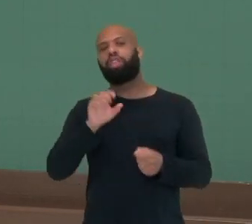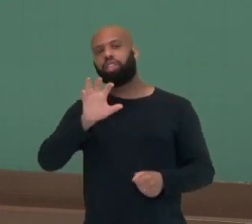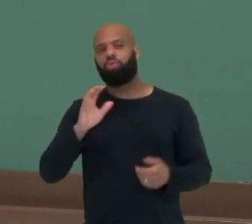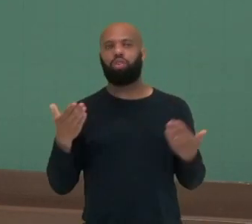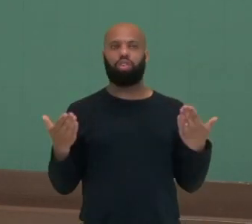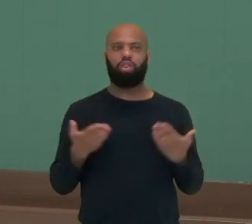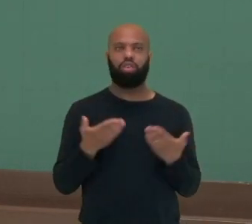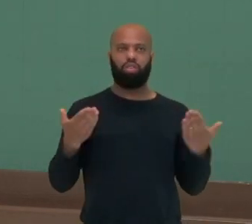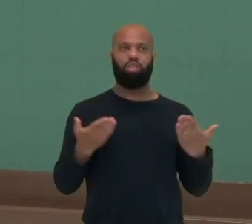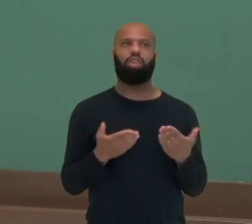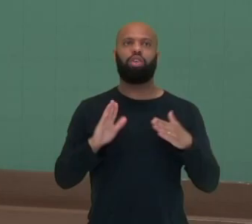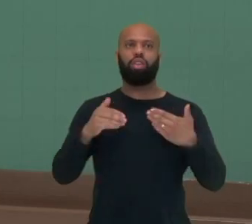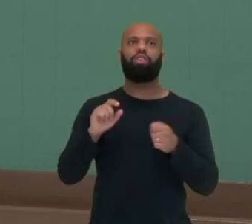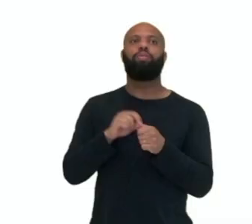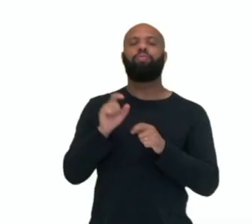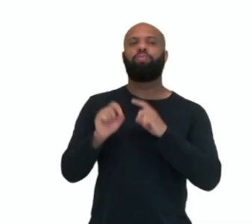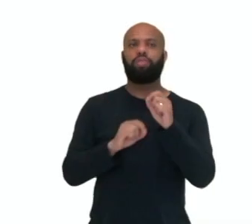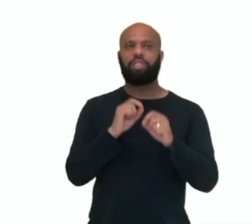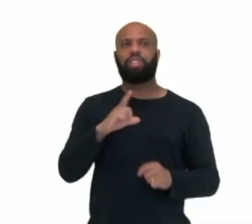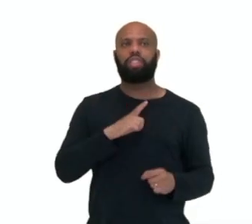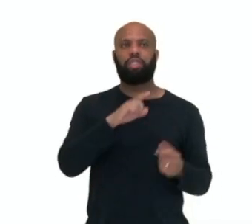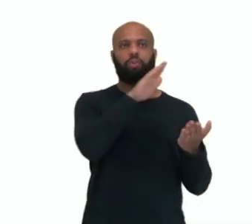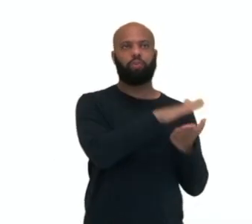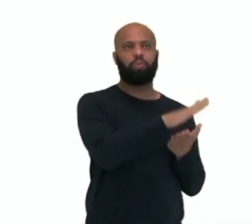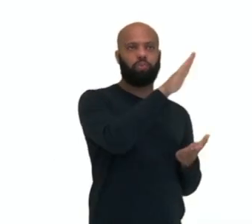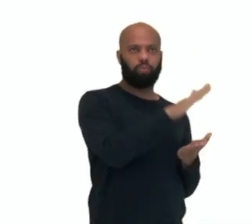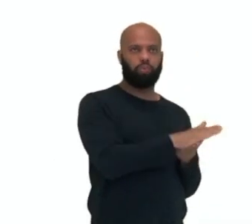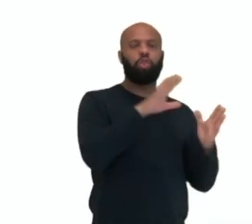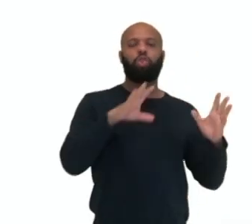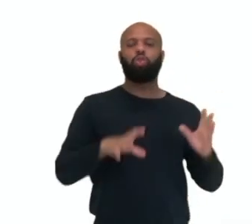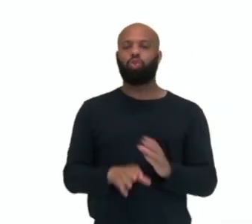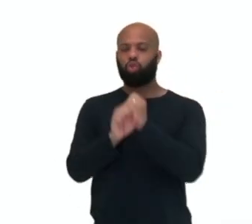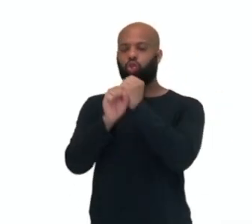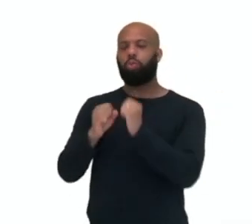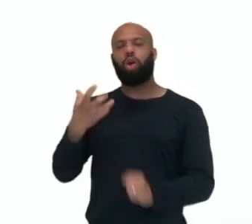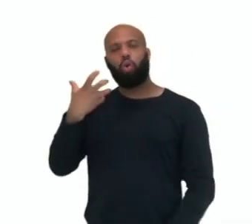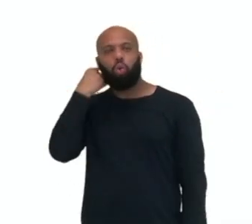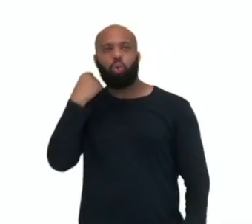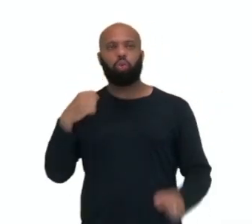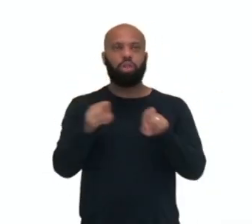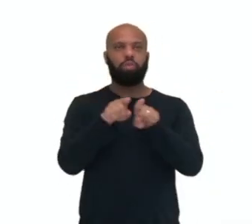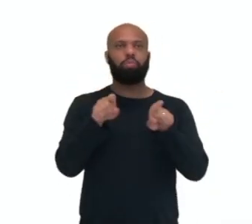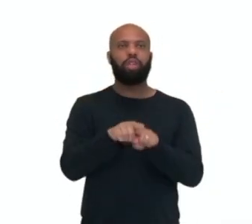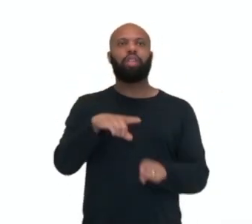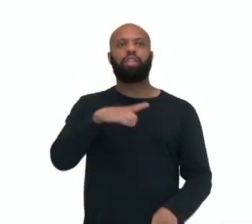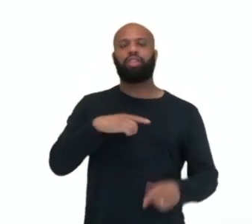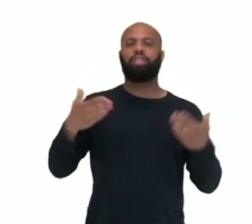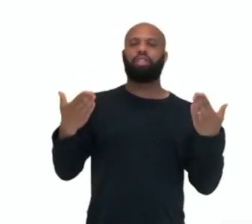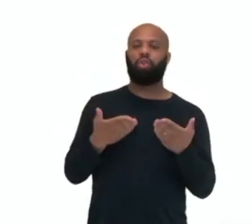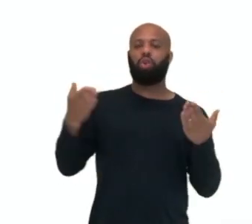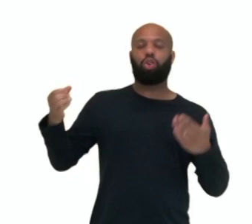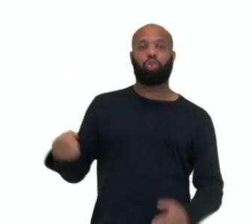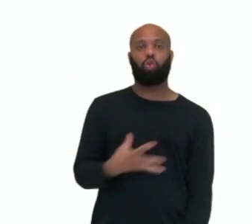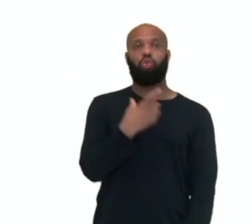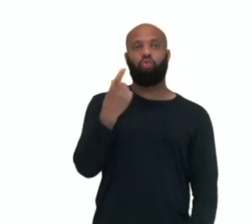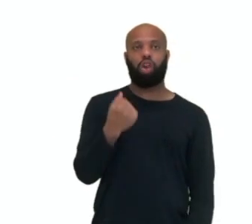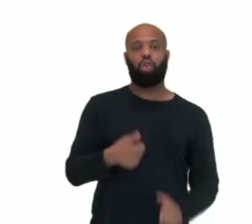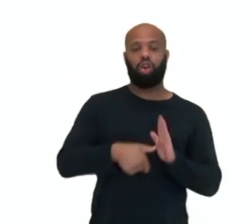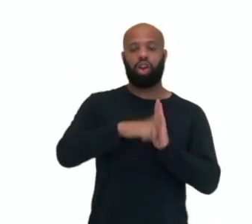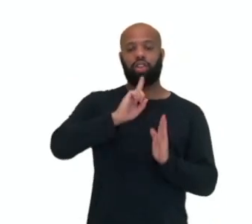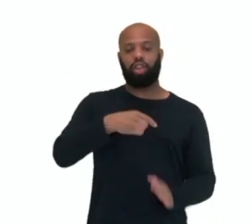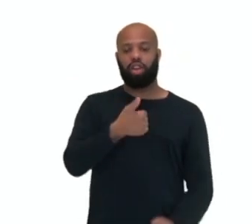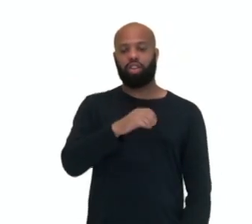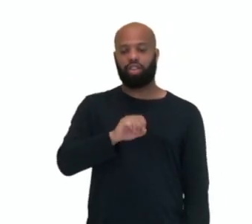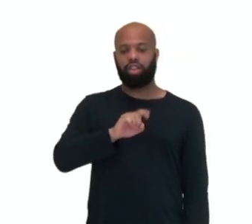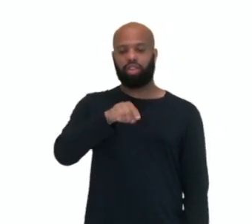gente? Ela vai pegar os custos, né? Somar esses custos aqui. Então, portanto, o preço lá, que era R$